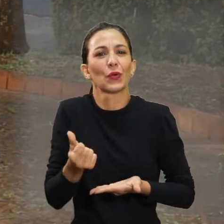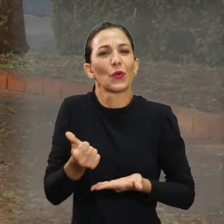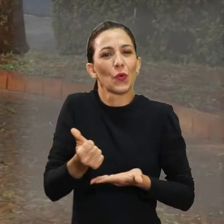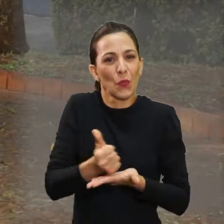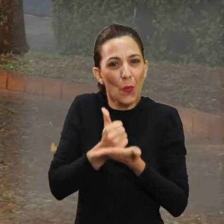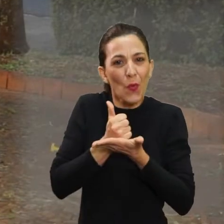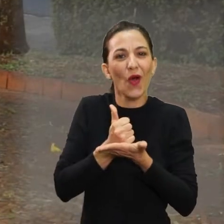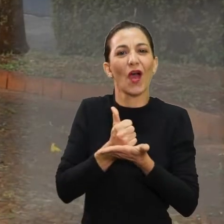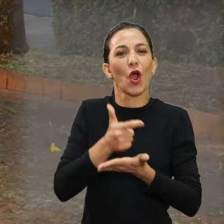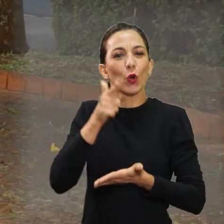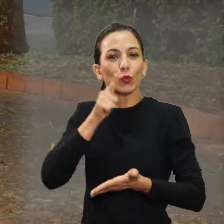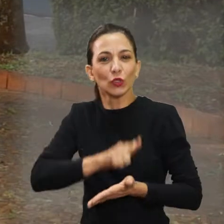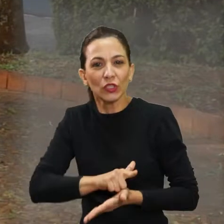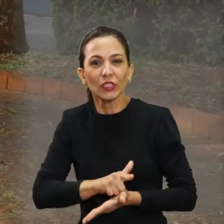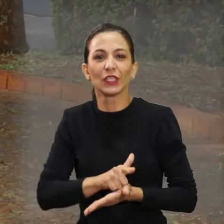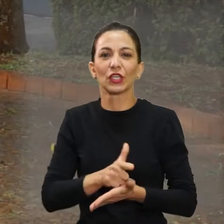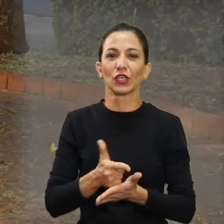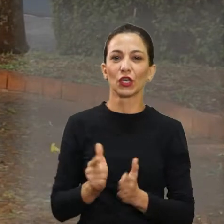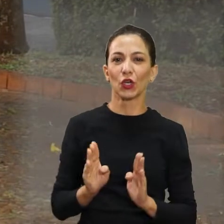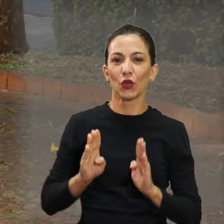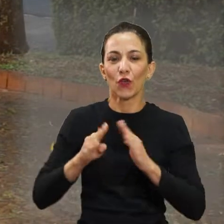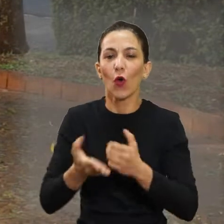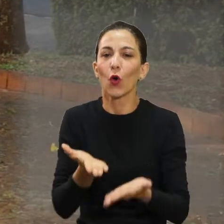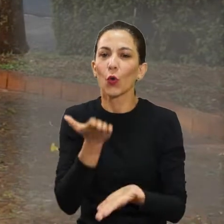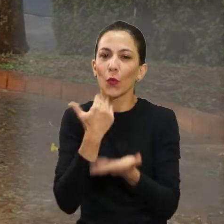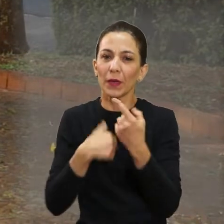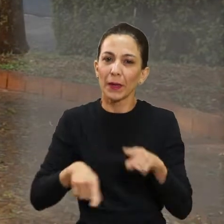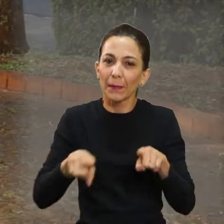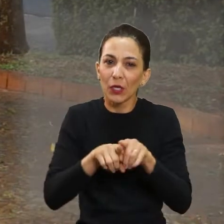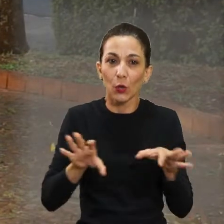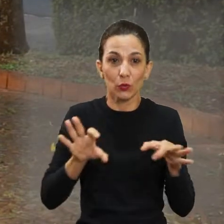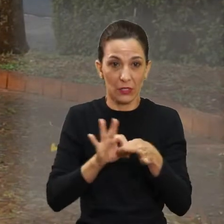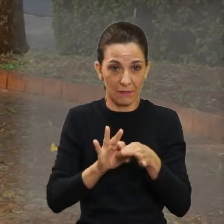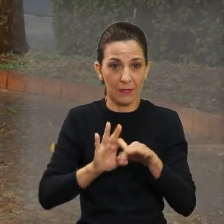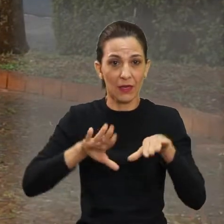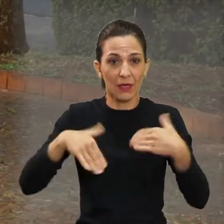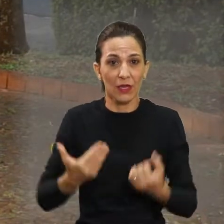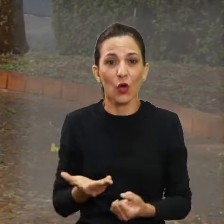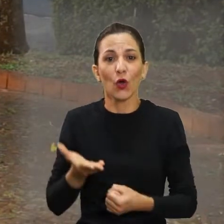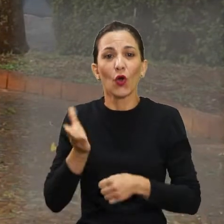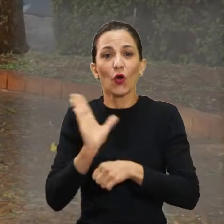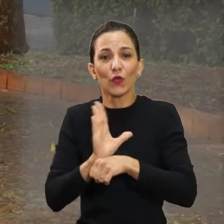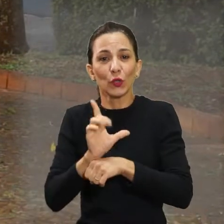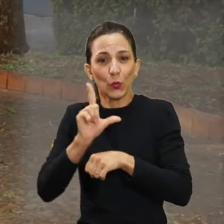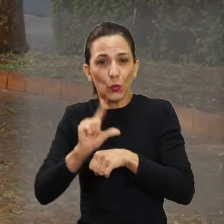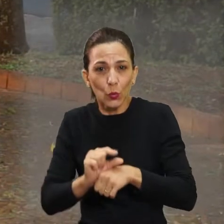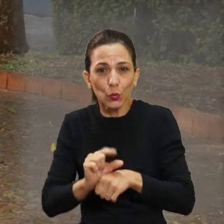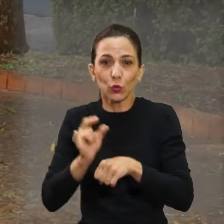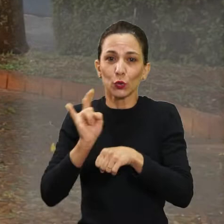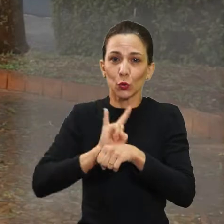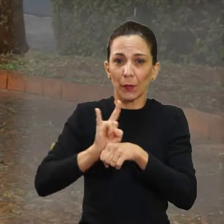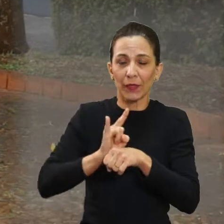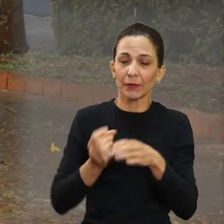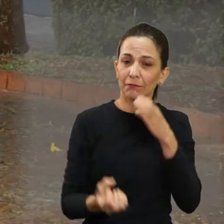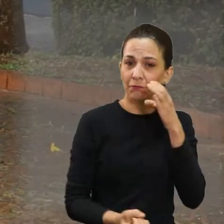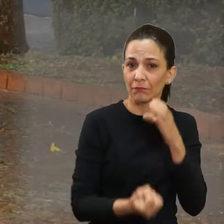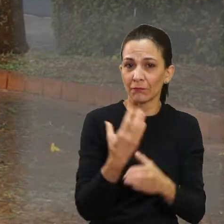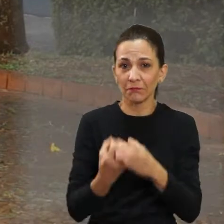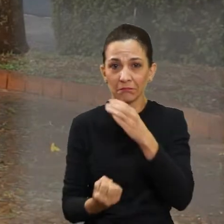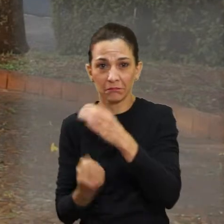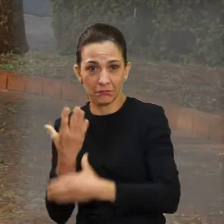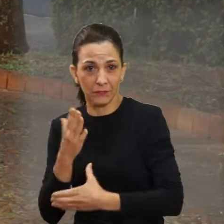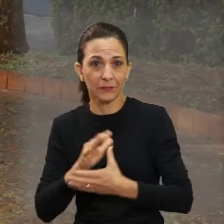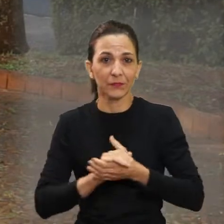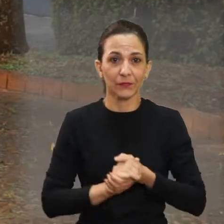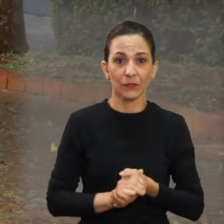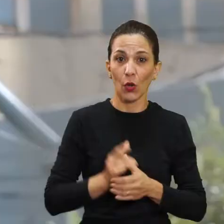ali, conseguia um pouco de recurso para alimentação, parceria e tal. E aí desses projetos foram acontecendo muitos curtas,